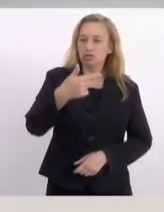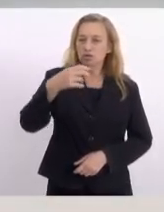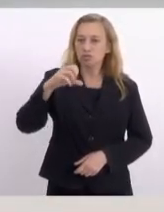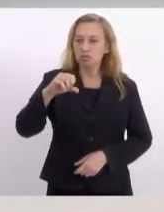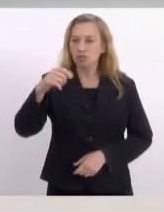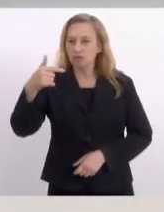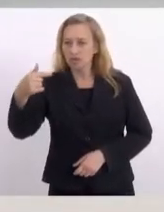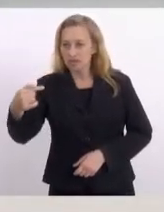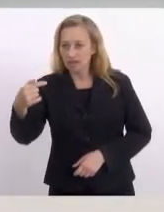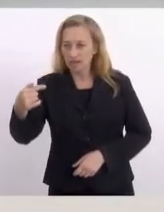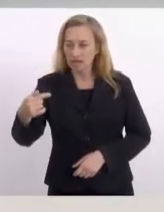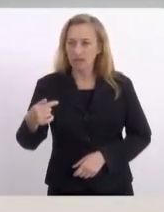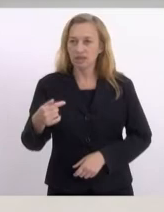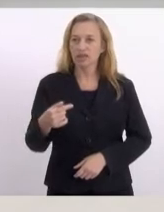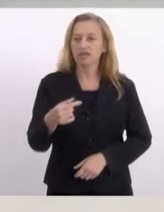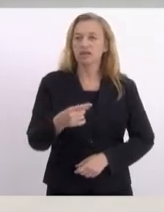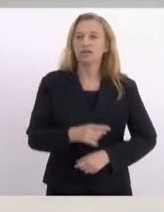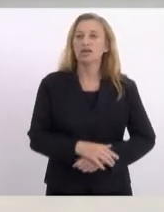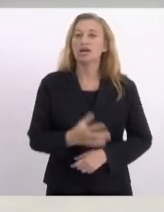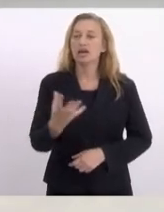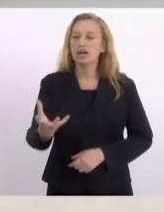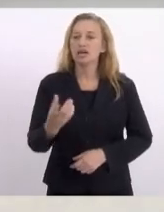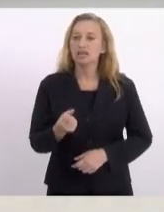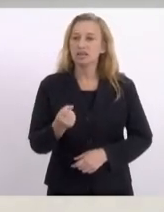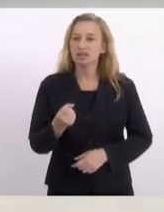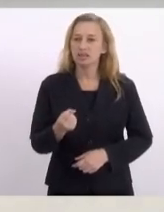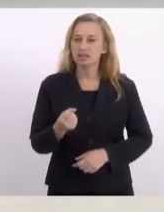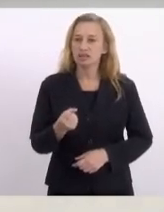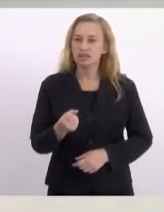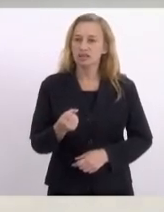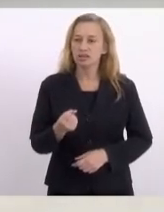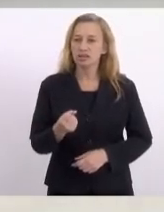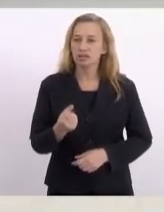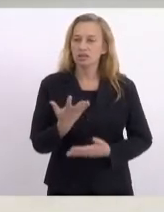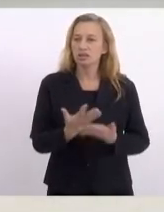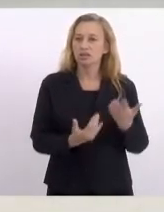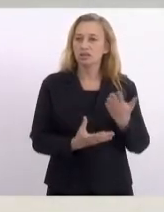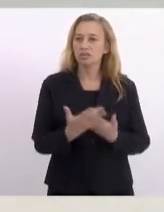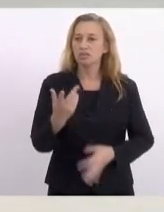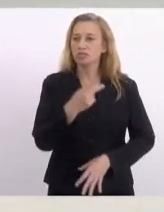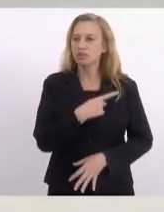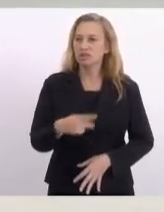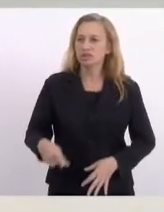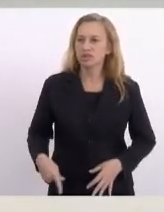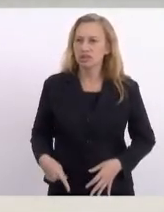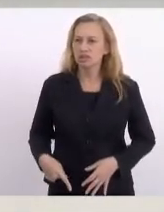Em 2007, Yanitinha Doxum recebeu diretamente das mãos do presidente